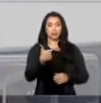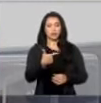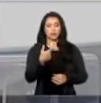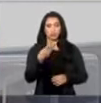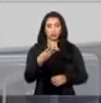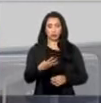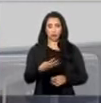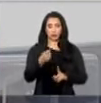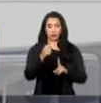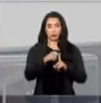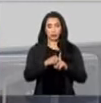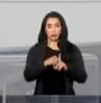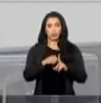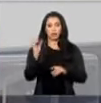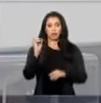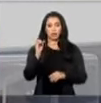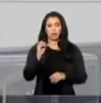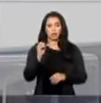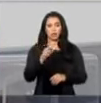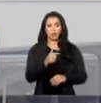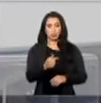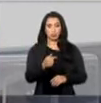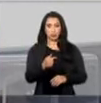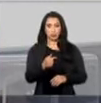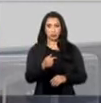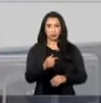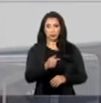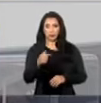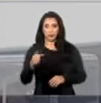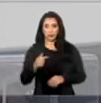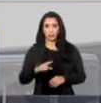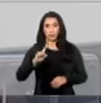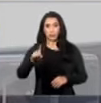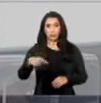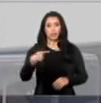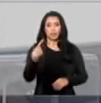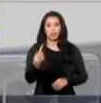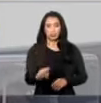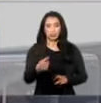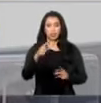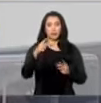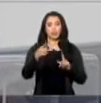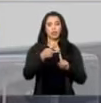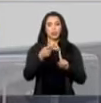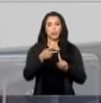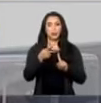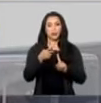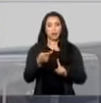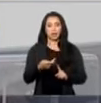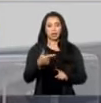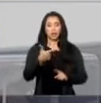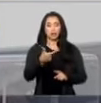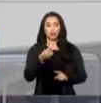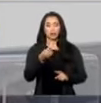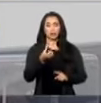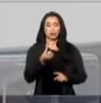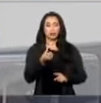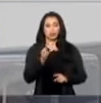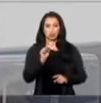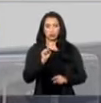outubro, portanto, uma semana depois, por meio da portaria 2068 do Ministério